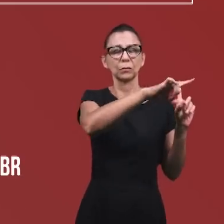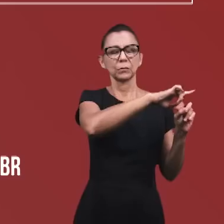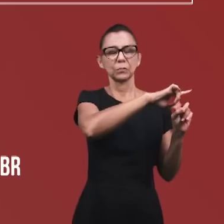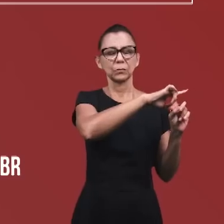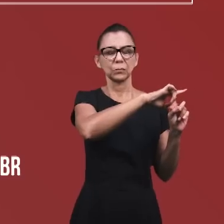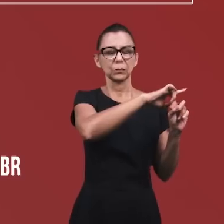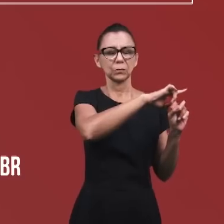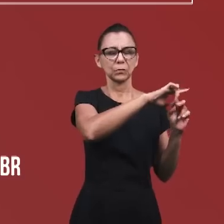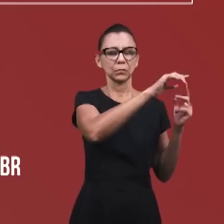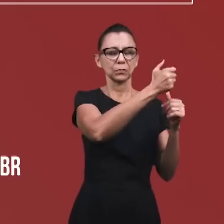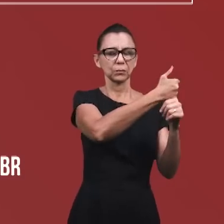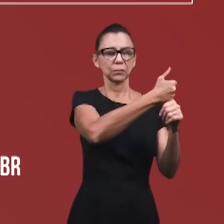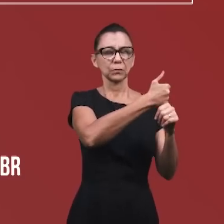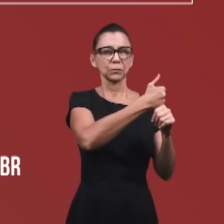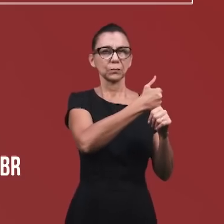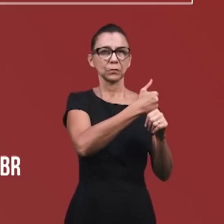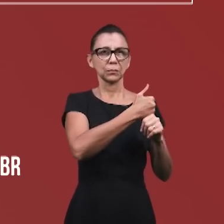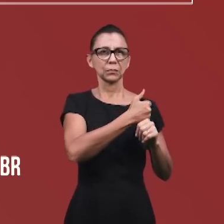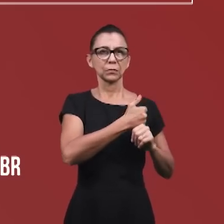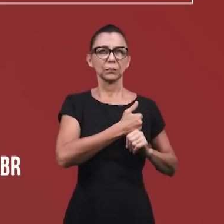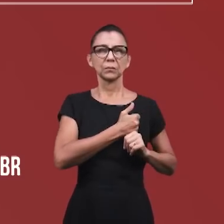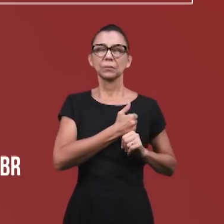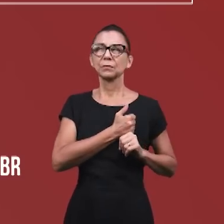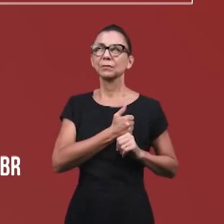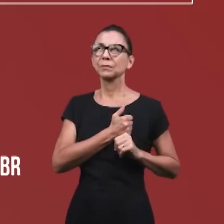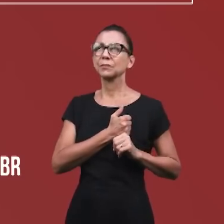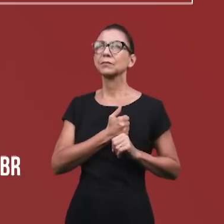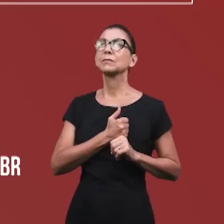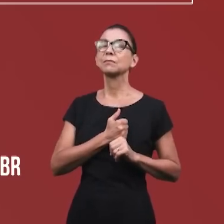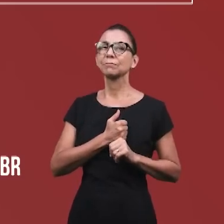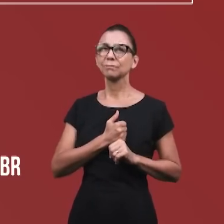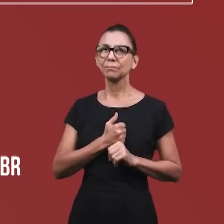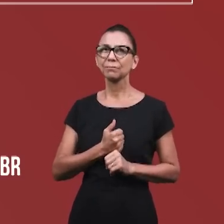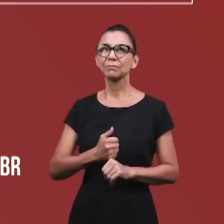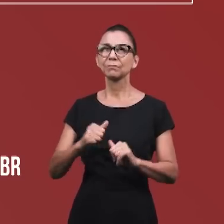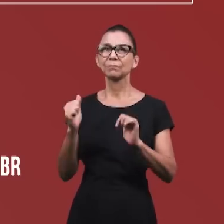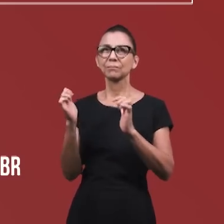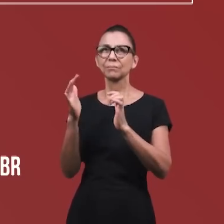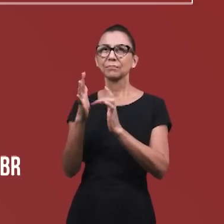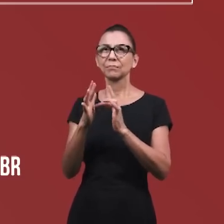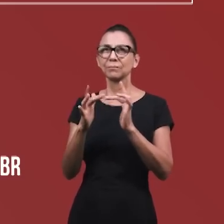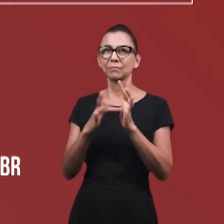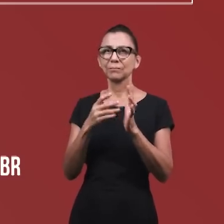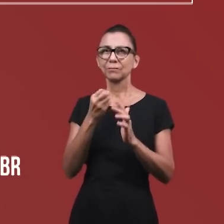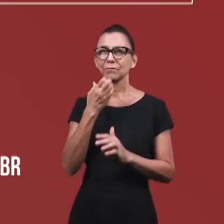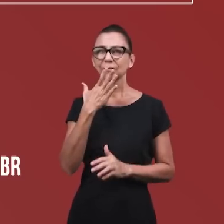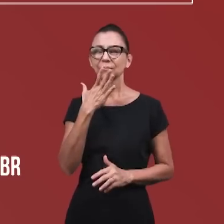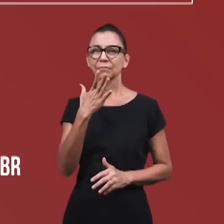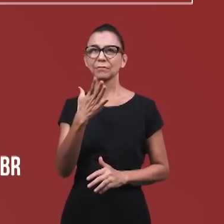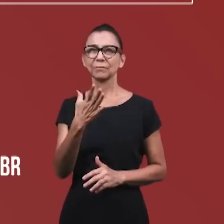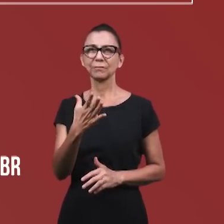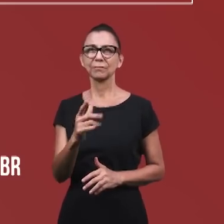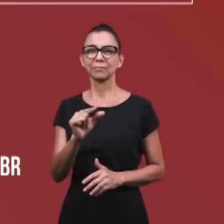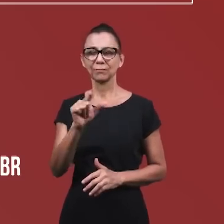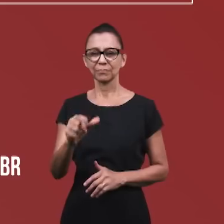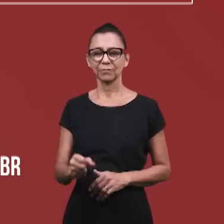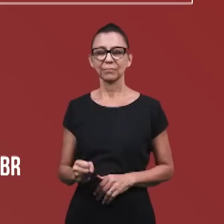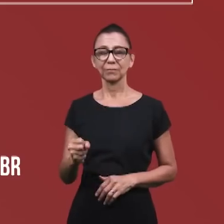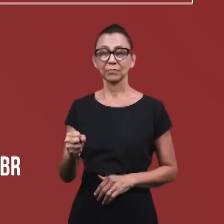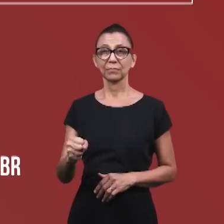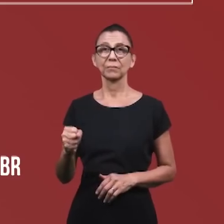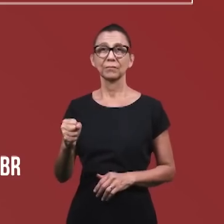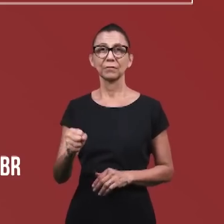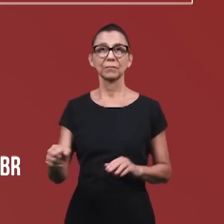meu Jesus, o bom pastor. A mão que foi na